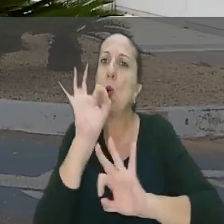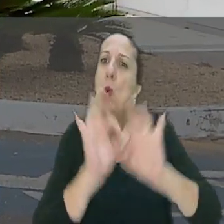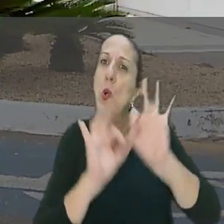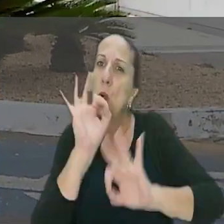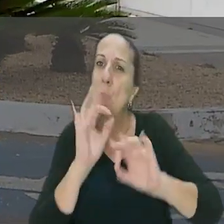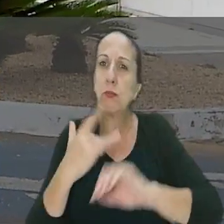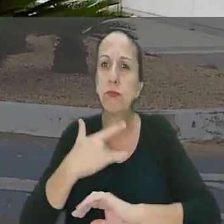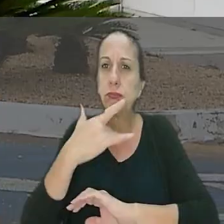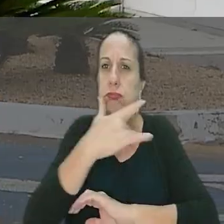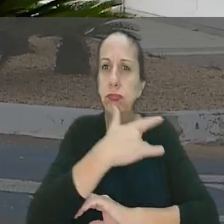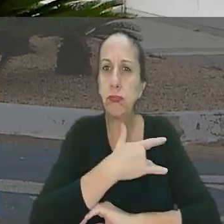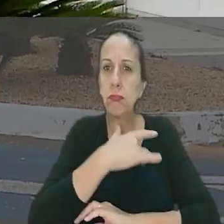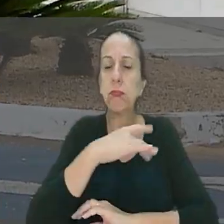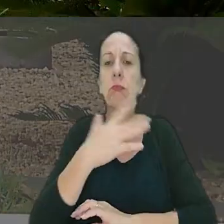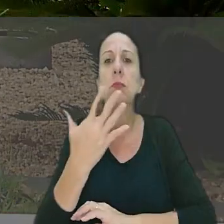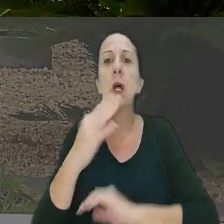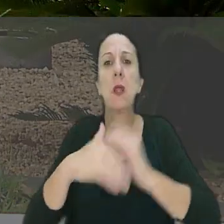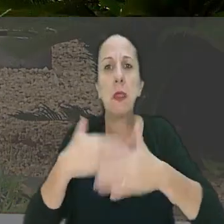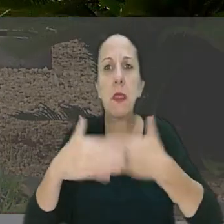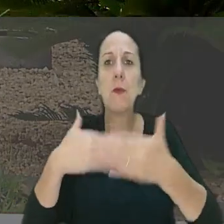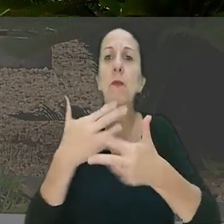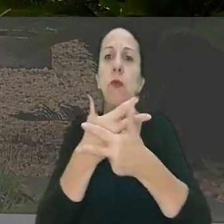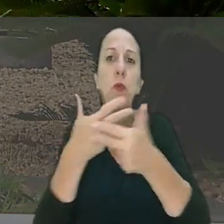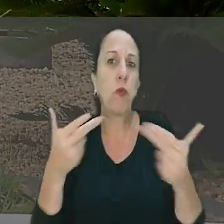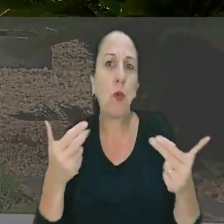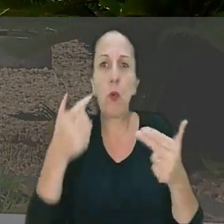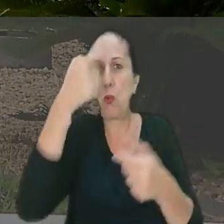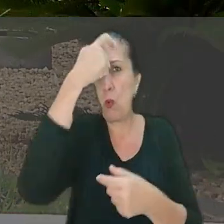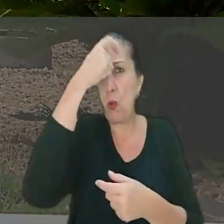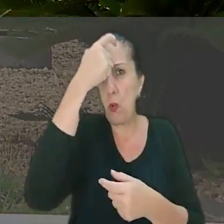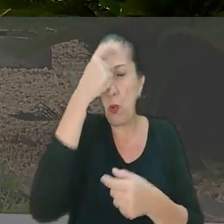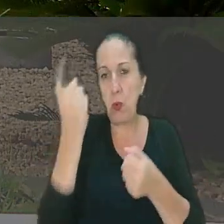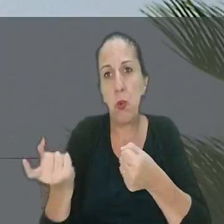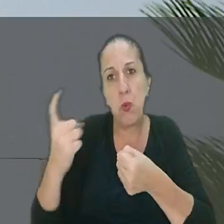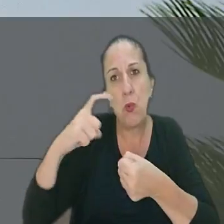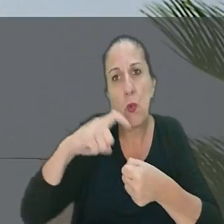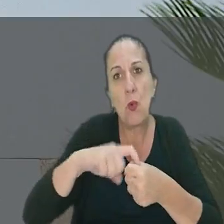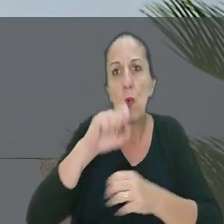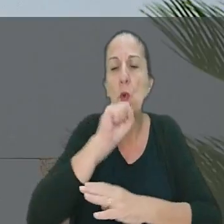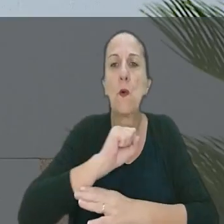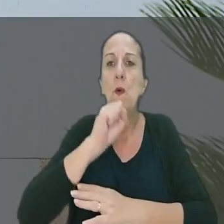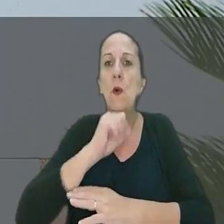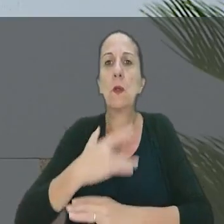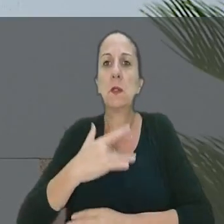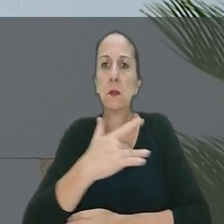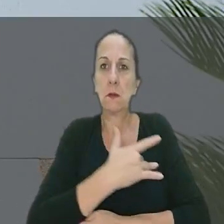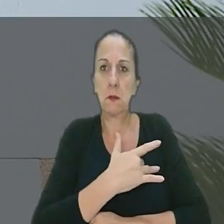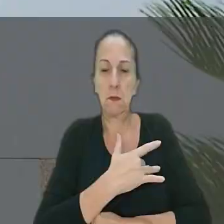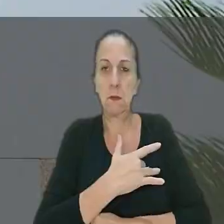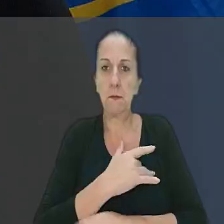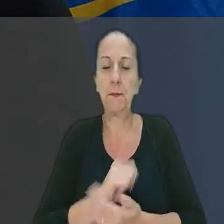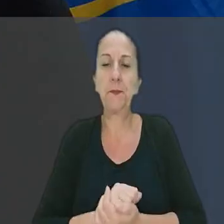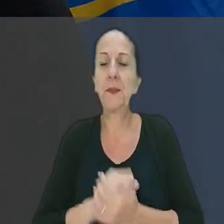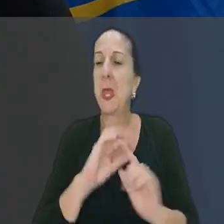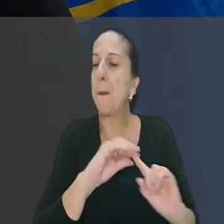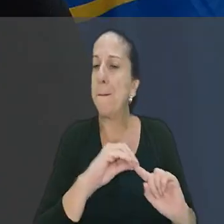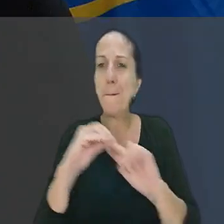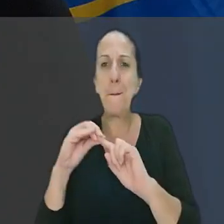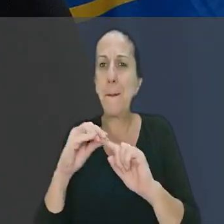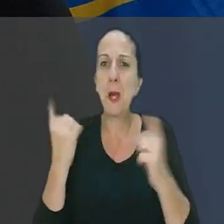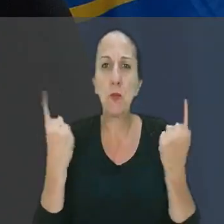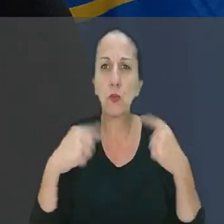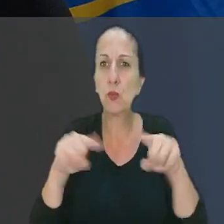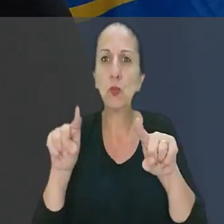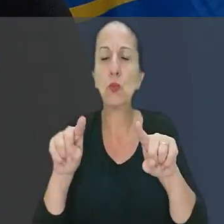Organização Pan-Americana da Saúde, a OPAS, desenvolve ações de conscientização voltadas ao envelhecimento saudável. Um dos